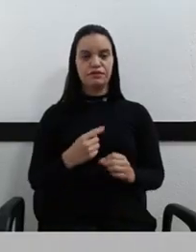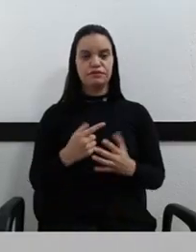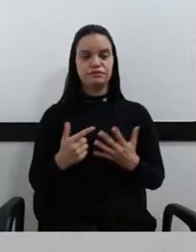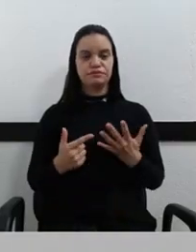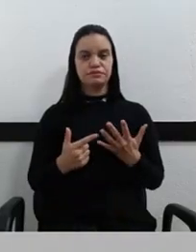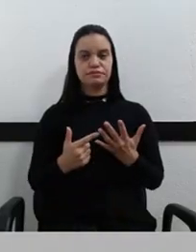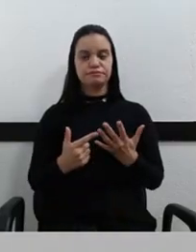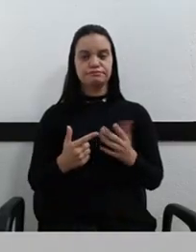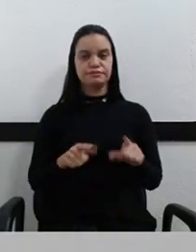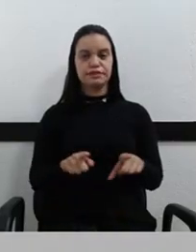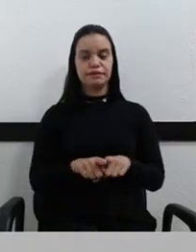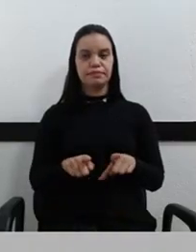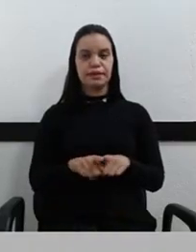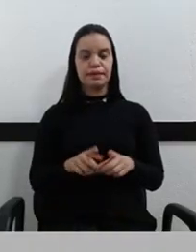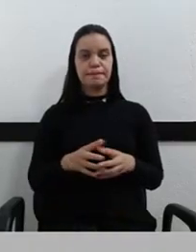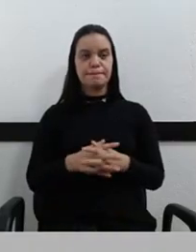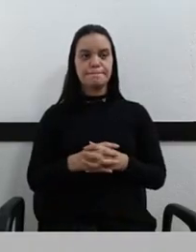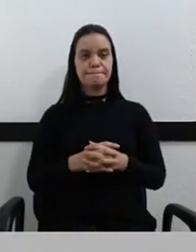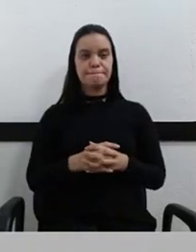probo e